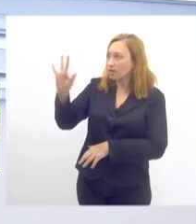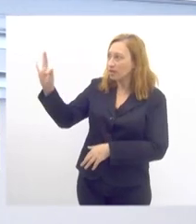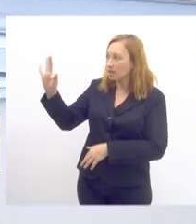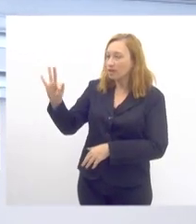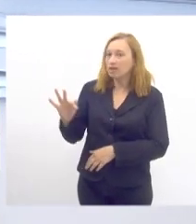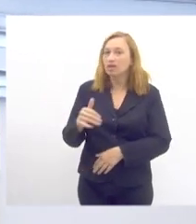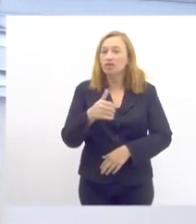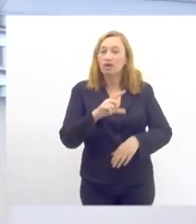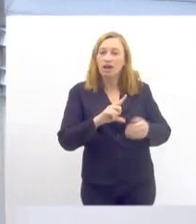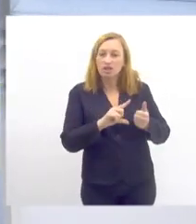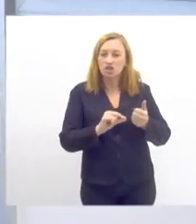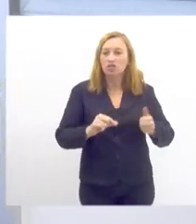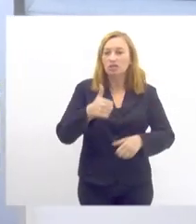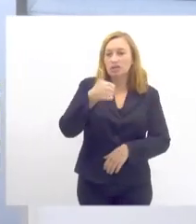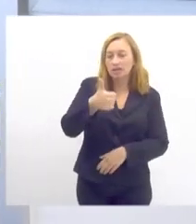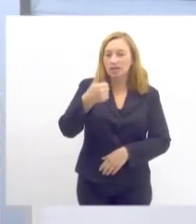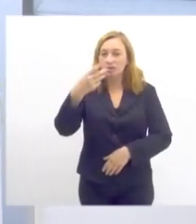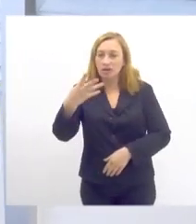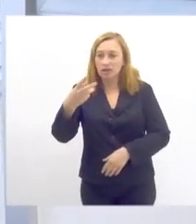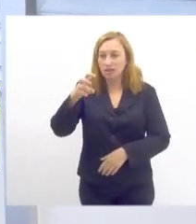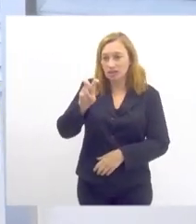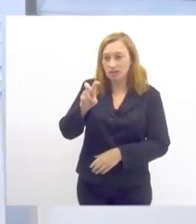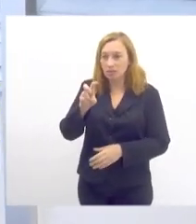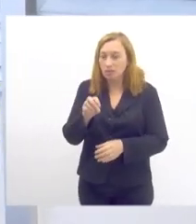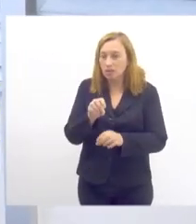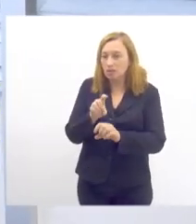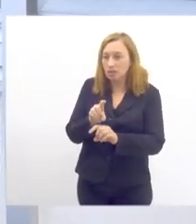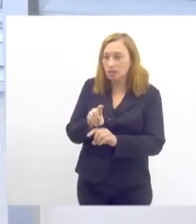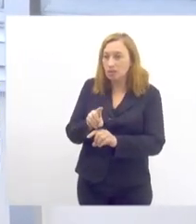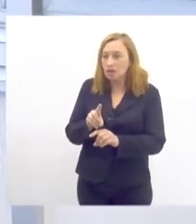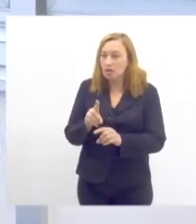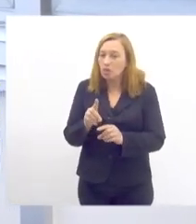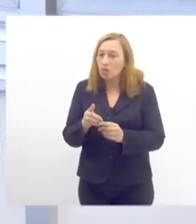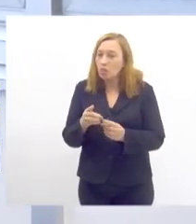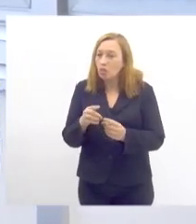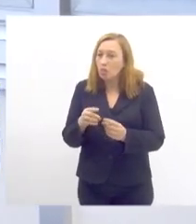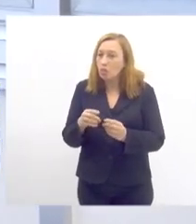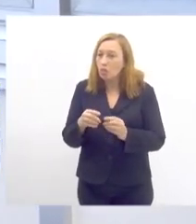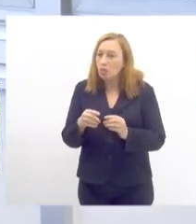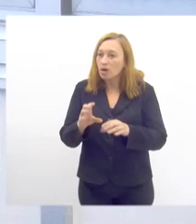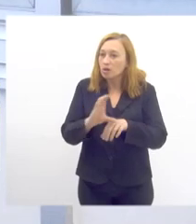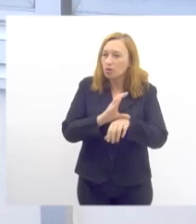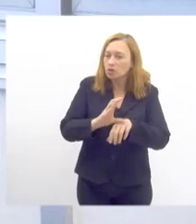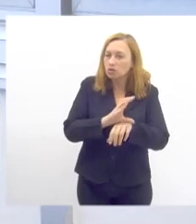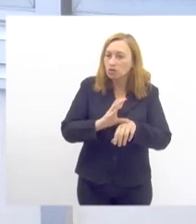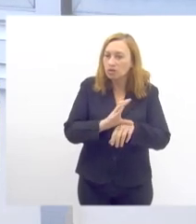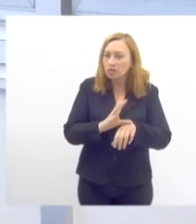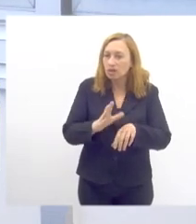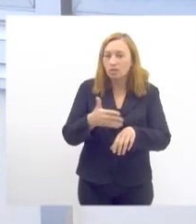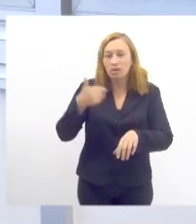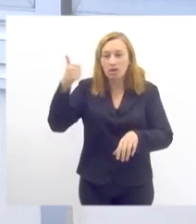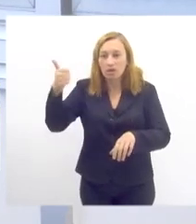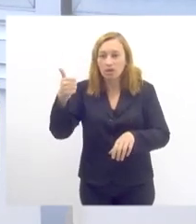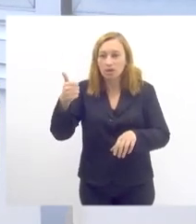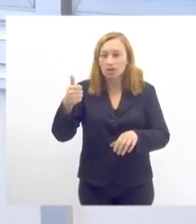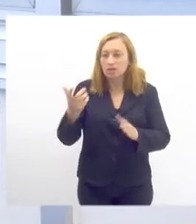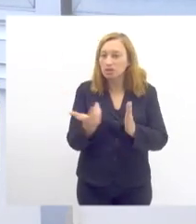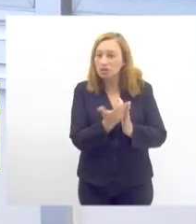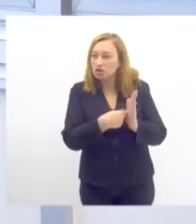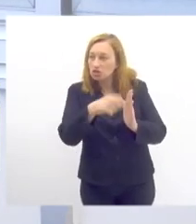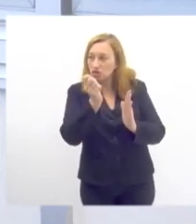artigo 145, né, que doutrina a questão constitucional de tributos retributivos ou